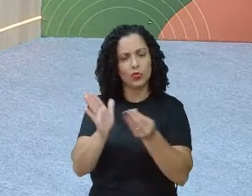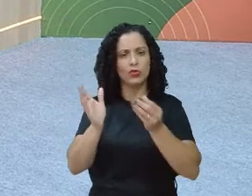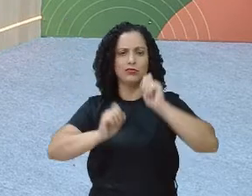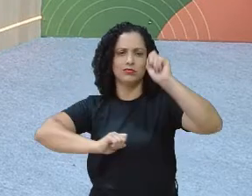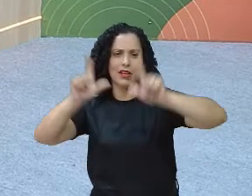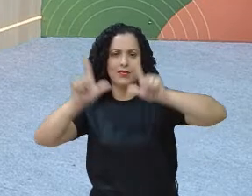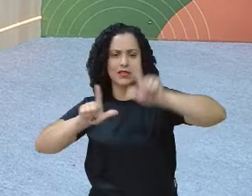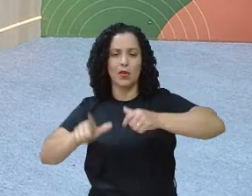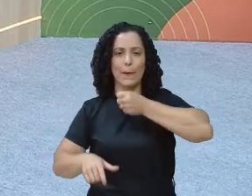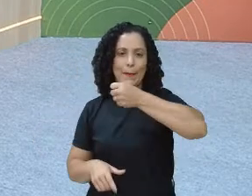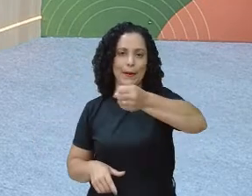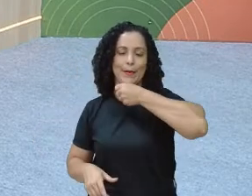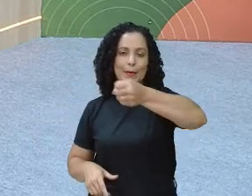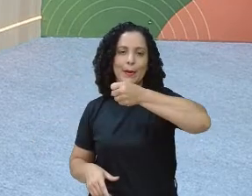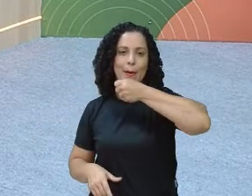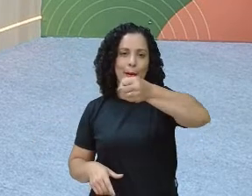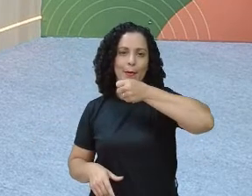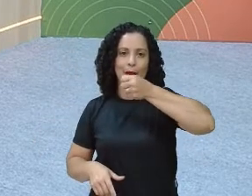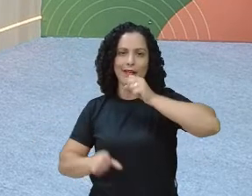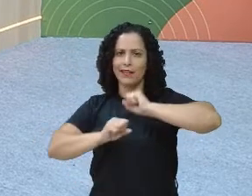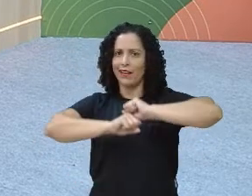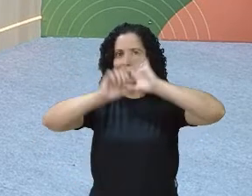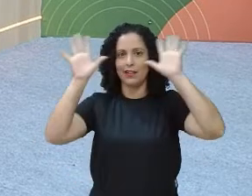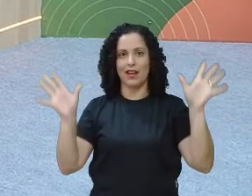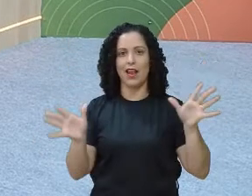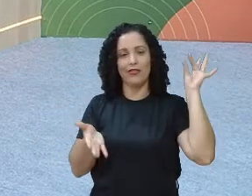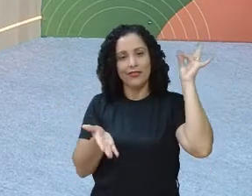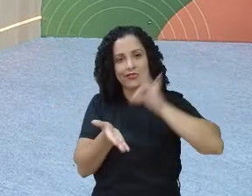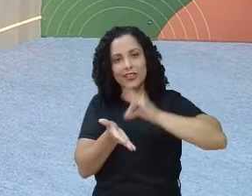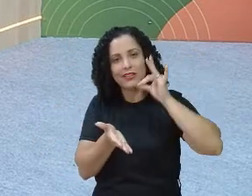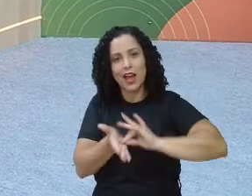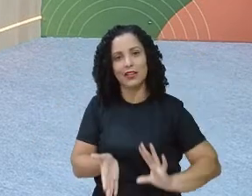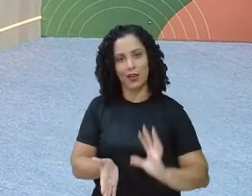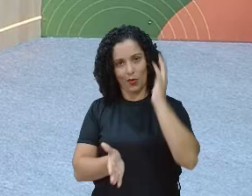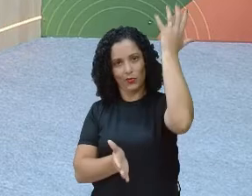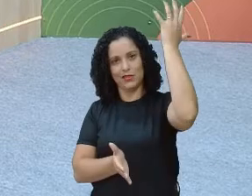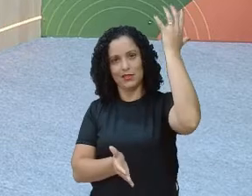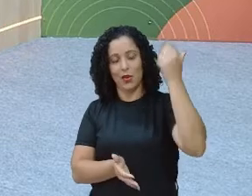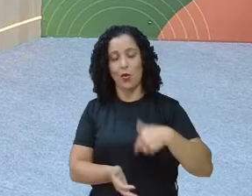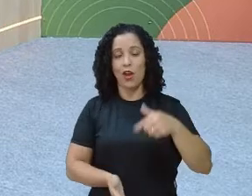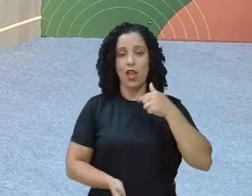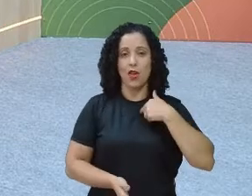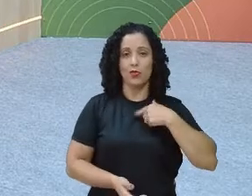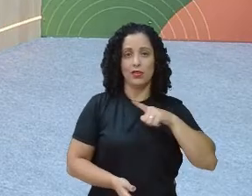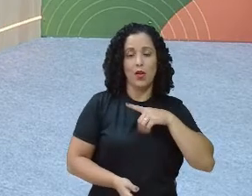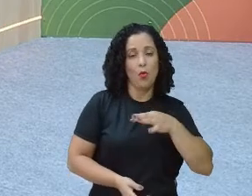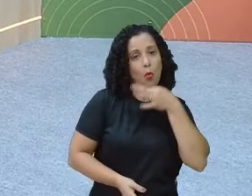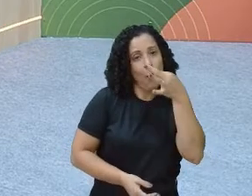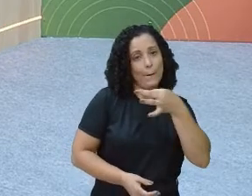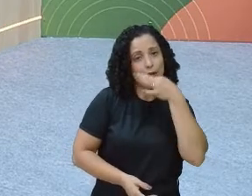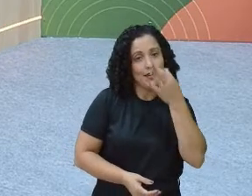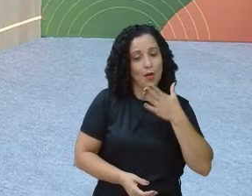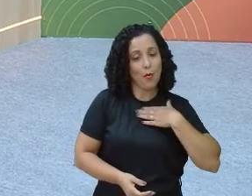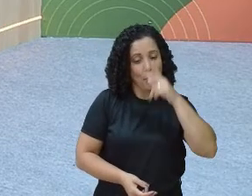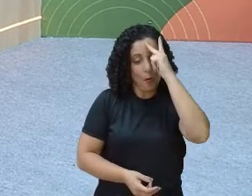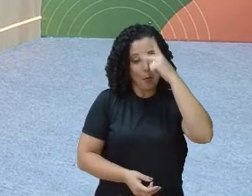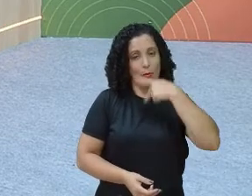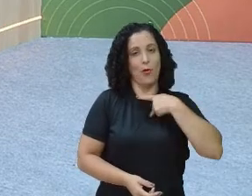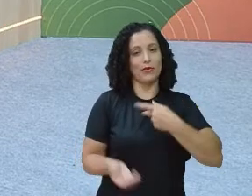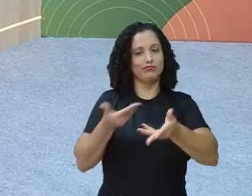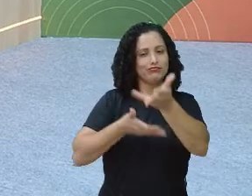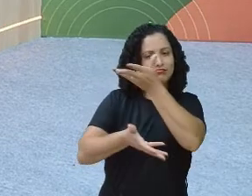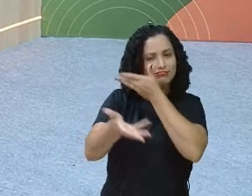que são inquestionáveis, porque são fatos. E eu tenho a minha opinião, que conversa diretamente com os fatos.